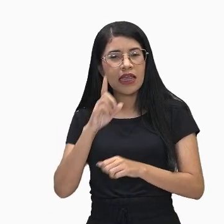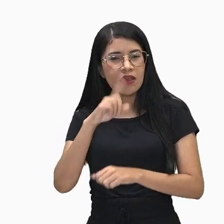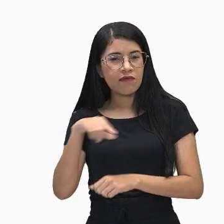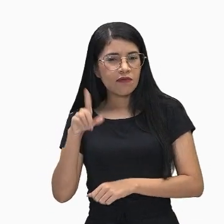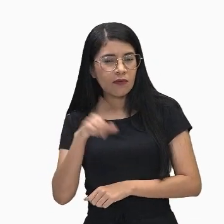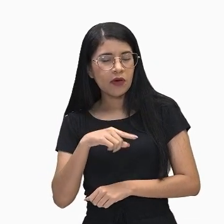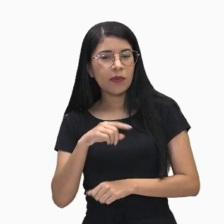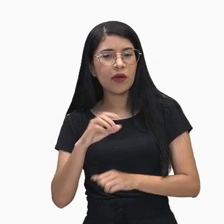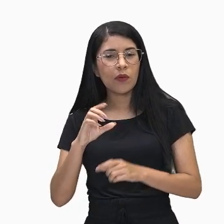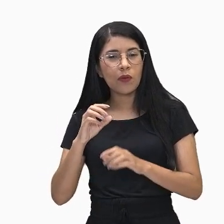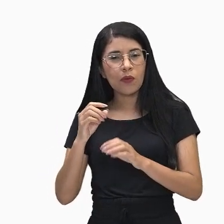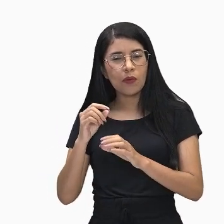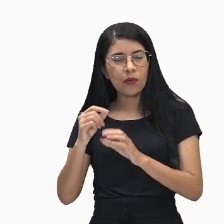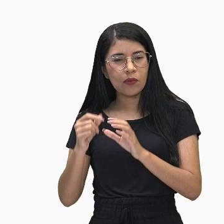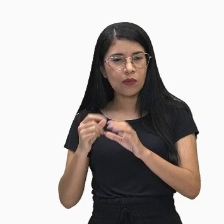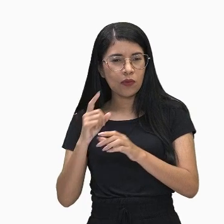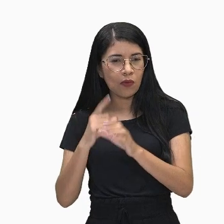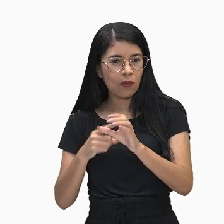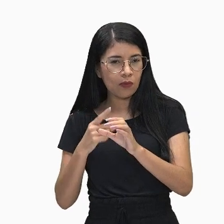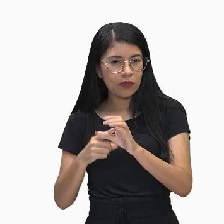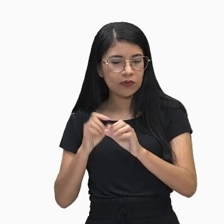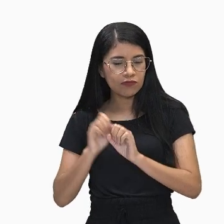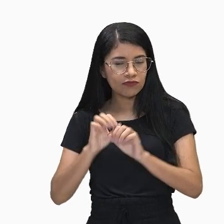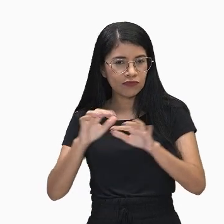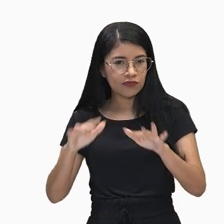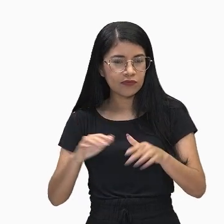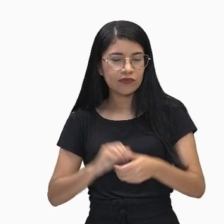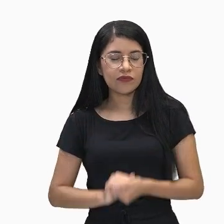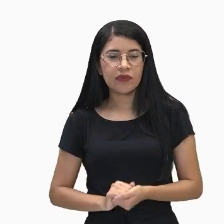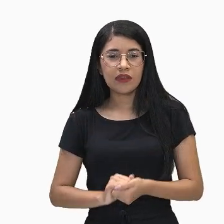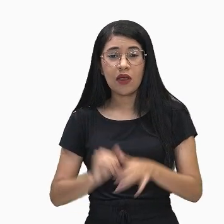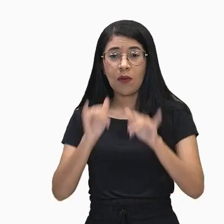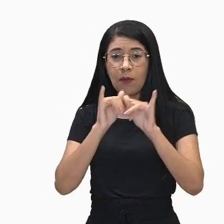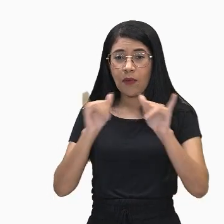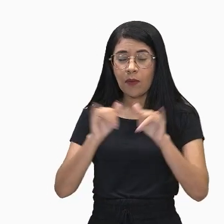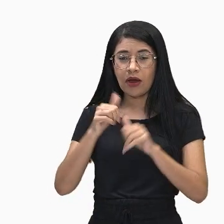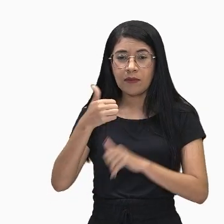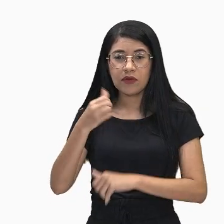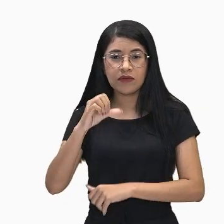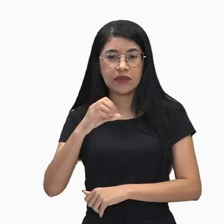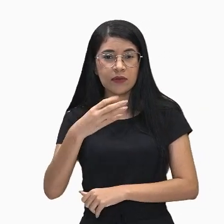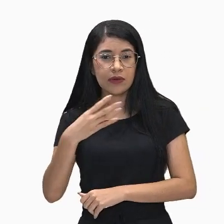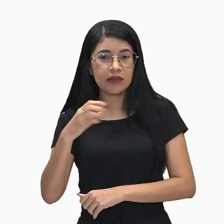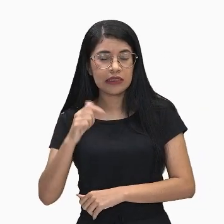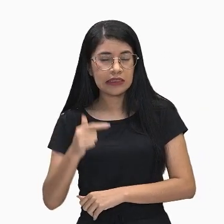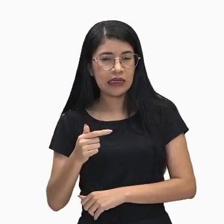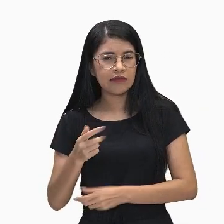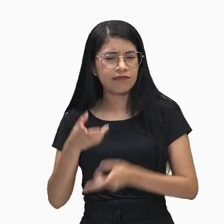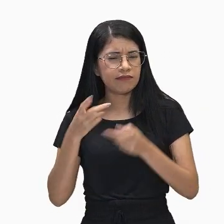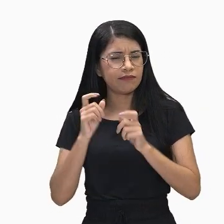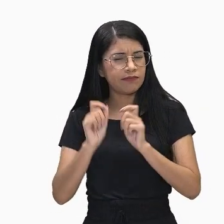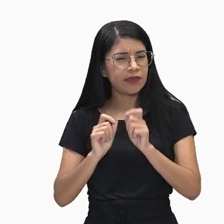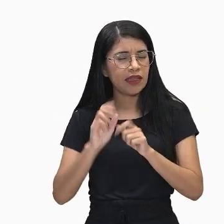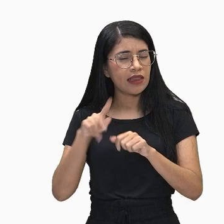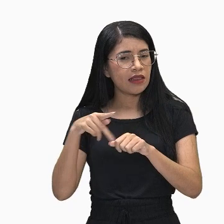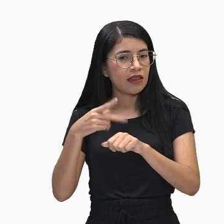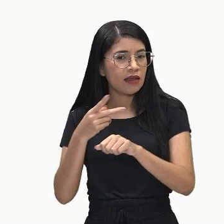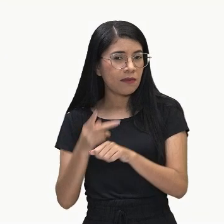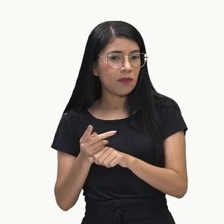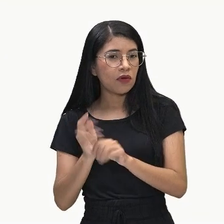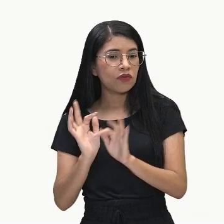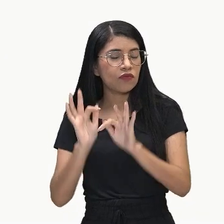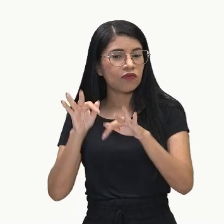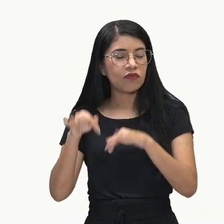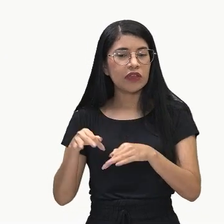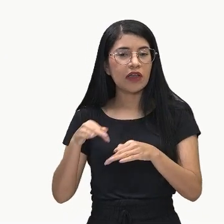Vamos adiante. Em um pronunciamento em 1947, estão vendo que logo após o fim da